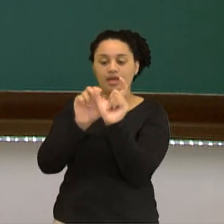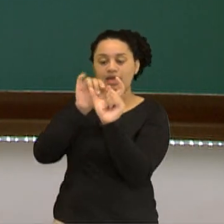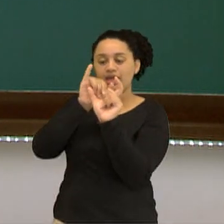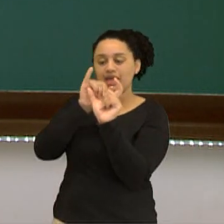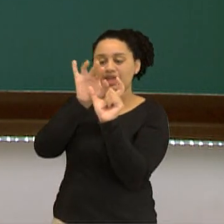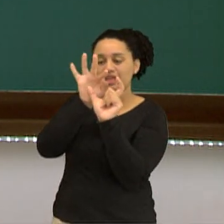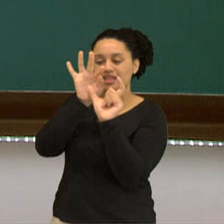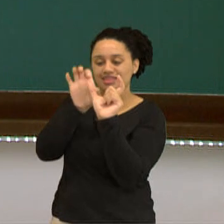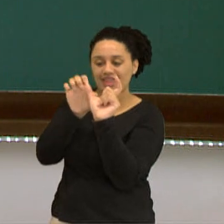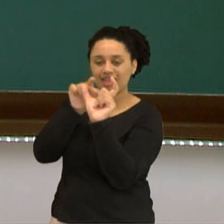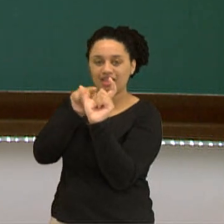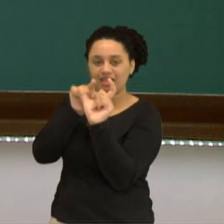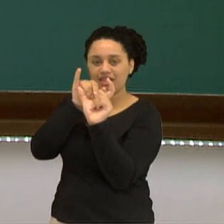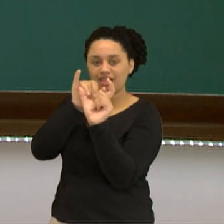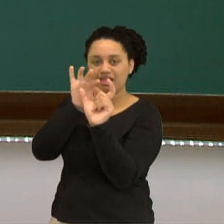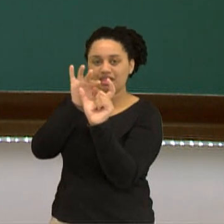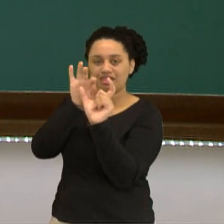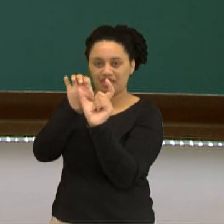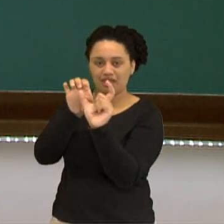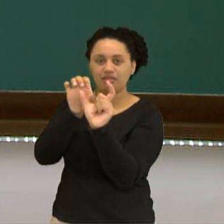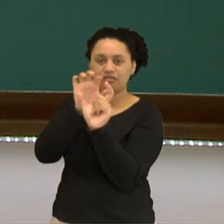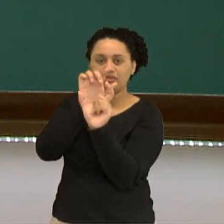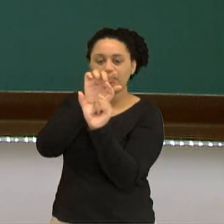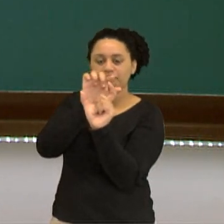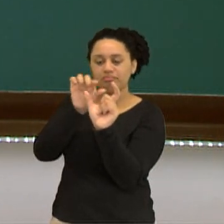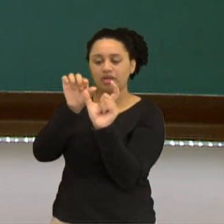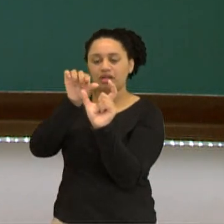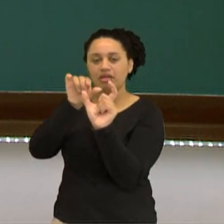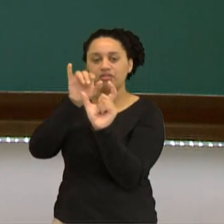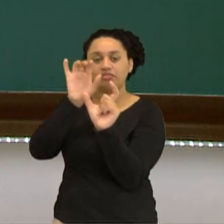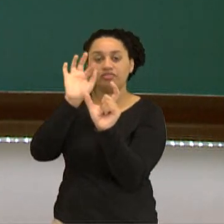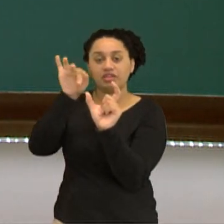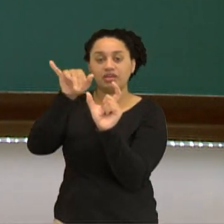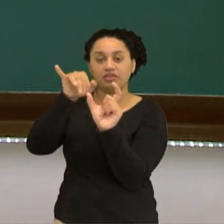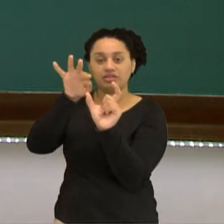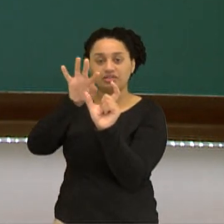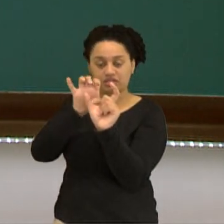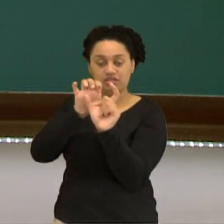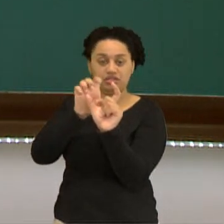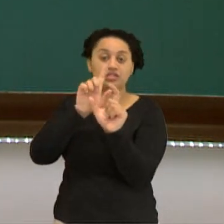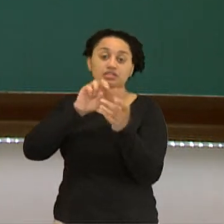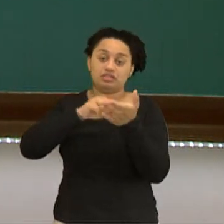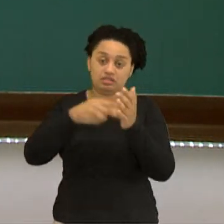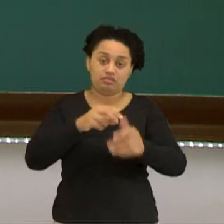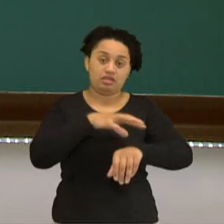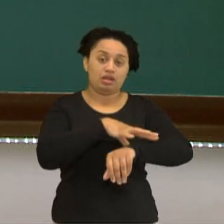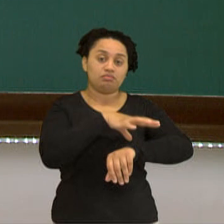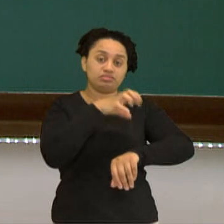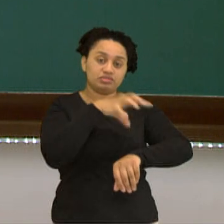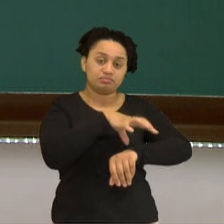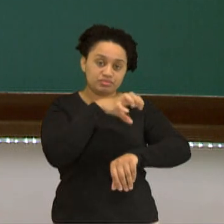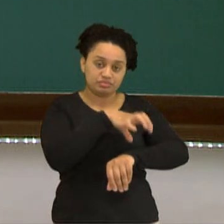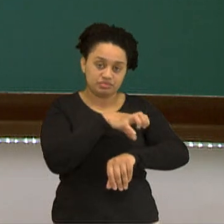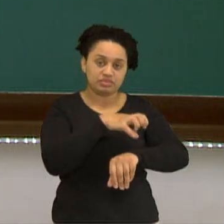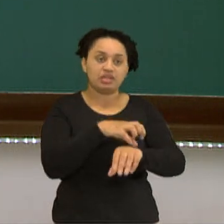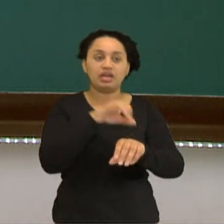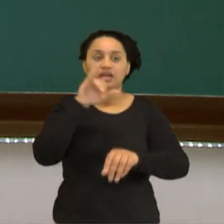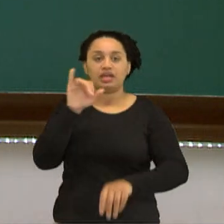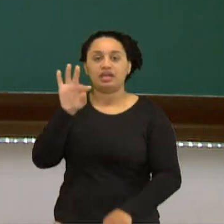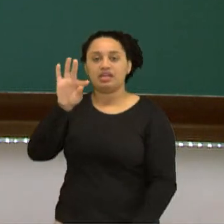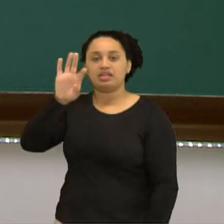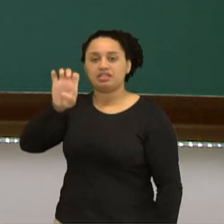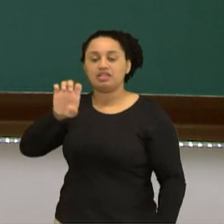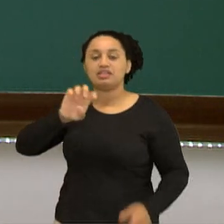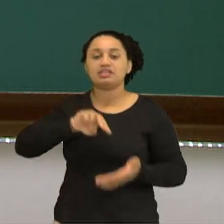ite, significa inflamação. Tá bom, pessoal? Vamos partir desse princípio. Doença terminou com ite, quer dizer que